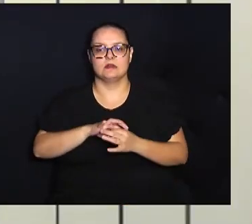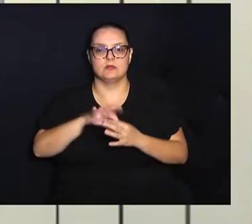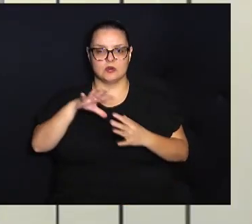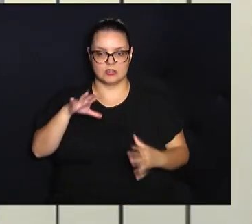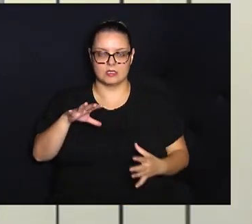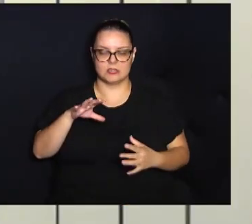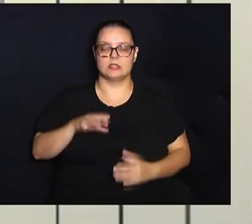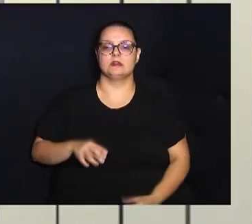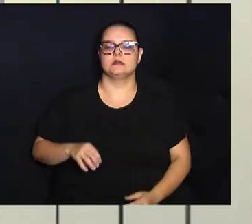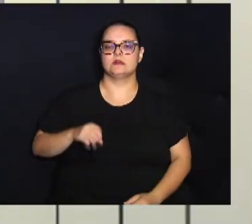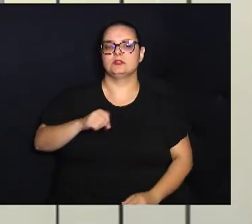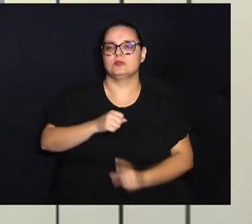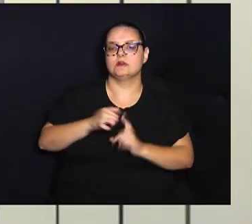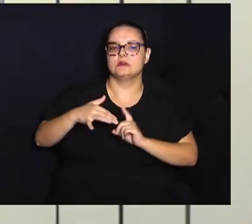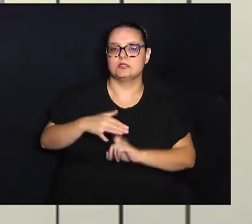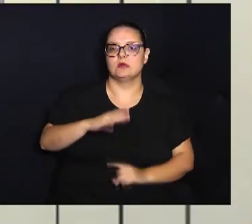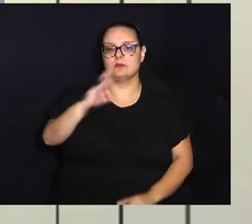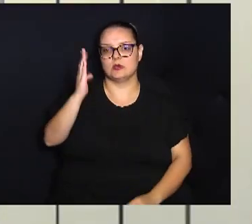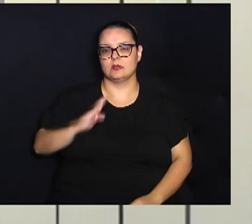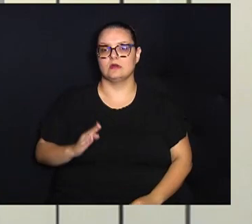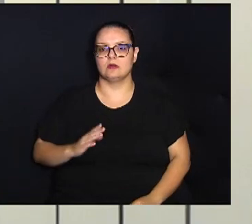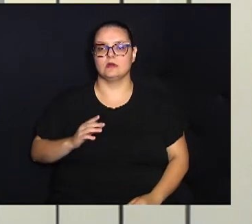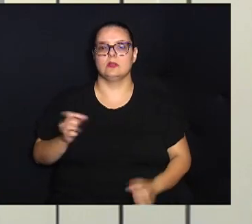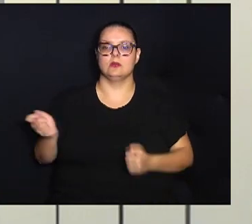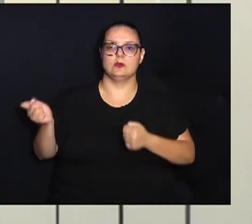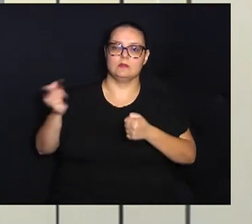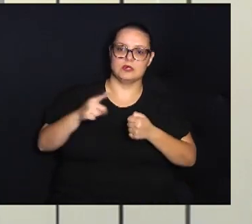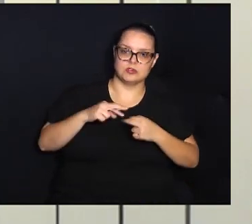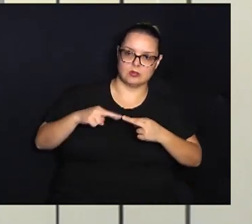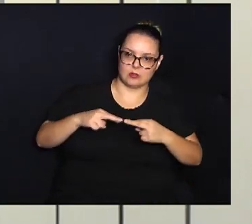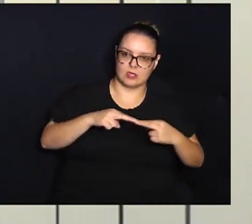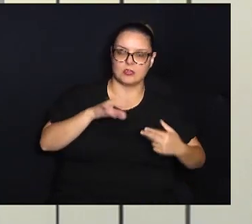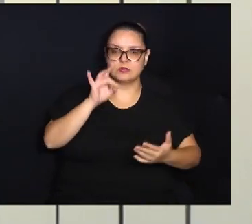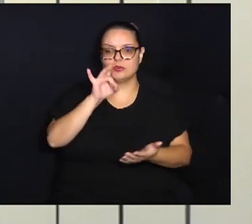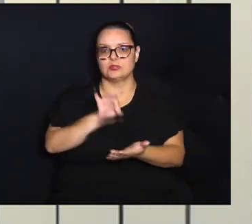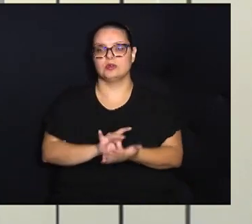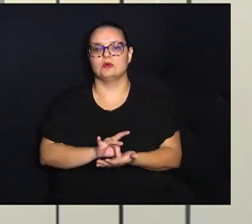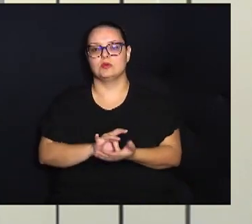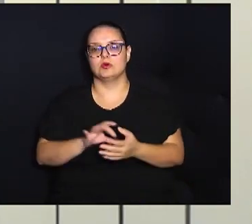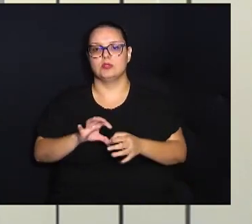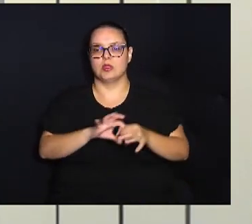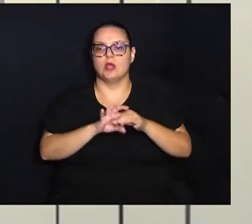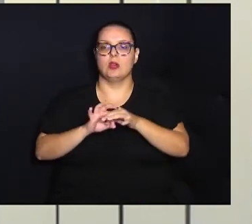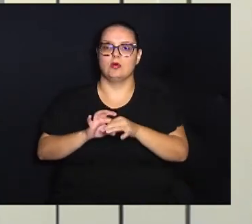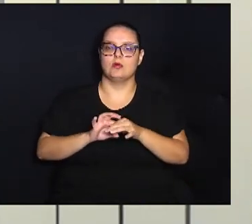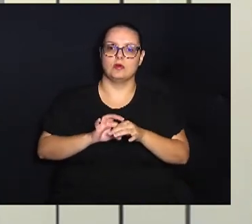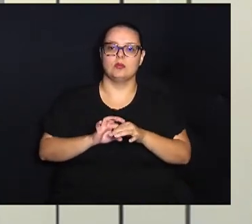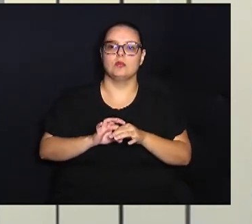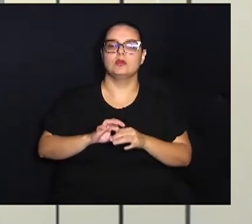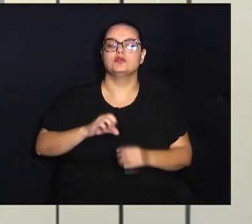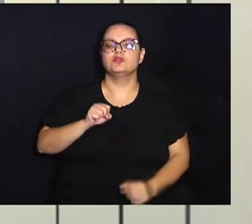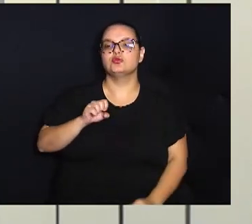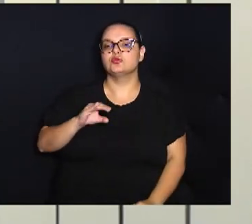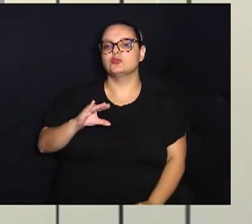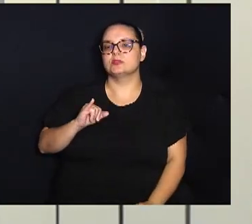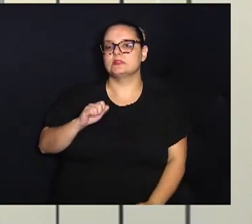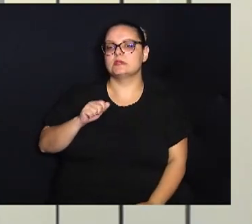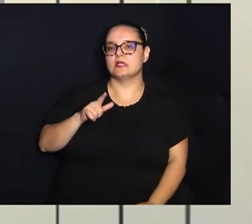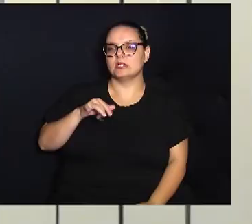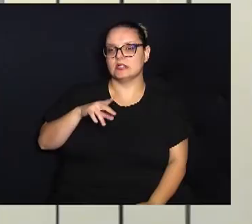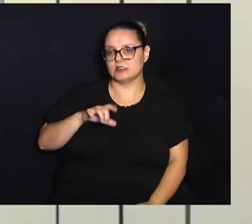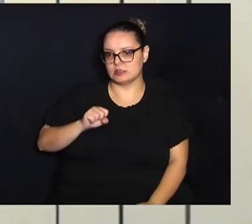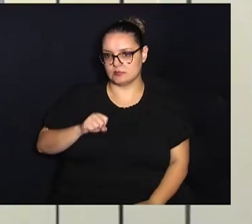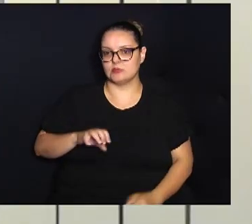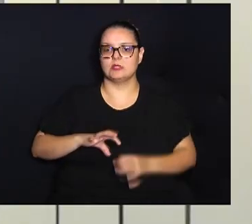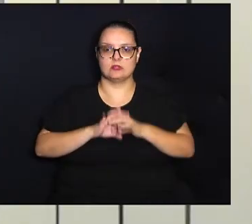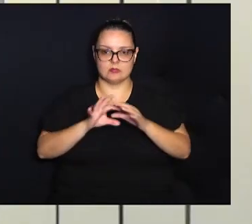o Cidadania. E a Federação PSOL Rede oficializa a união do Partido Socialismo e Liberdade com